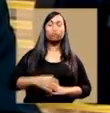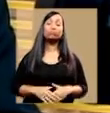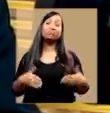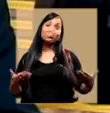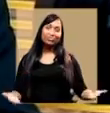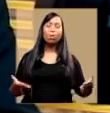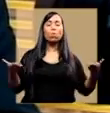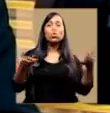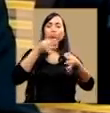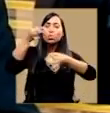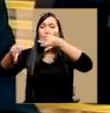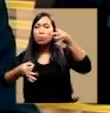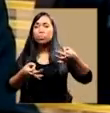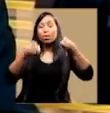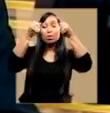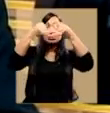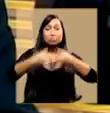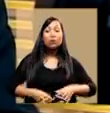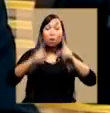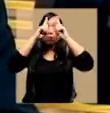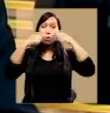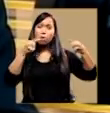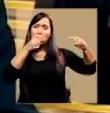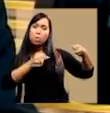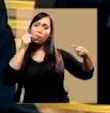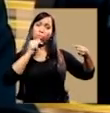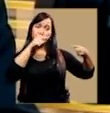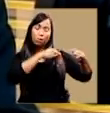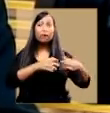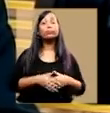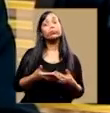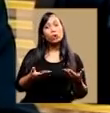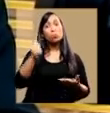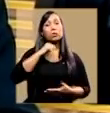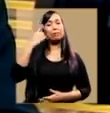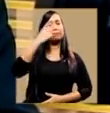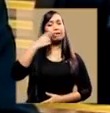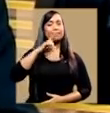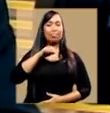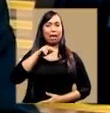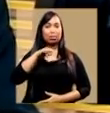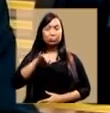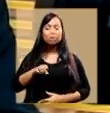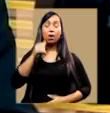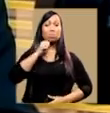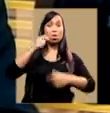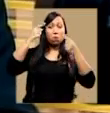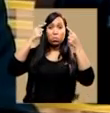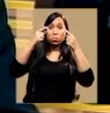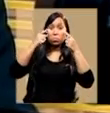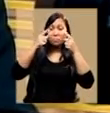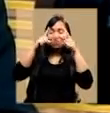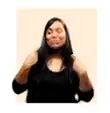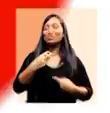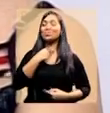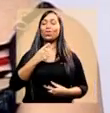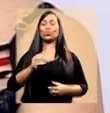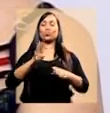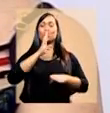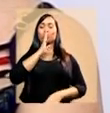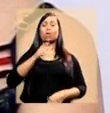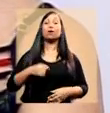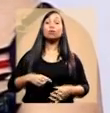vista dessa semana fala sobre violência contra as mulheres. Para a delegada Dálice Ceron, a vítima não pode se calar.